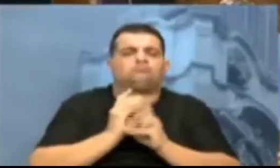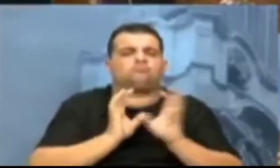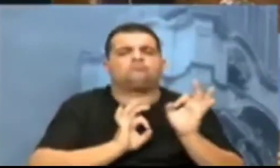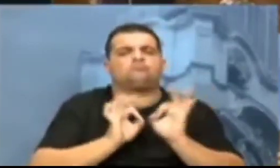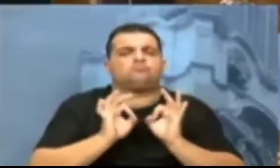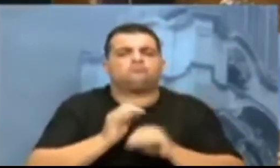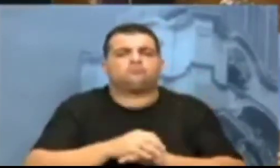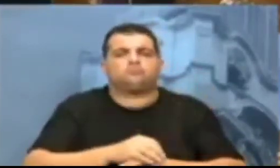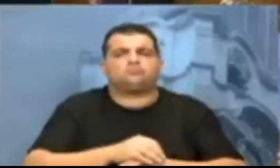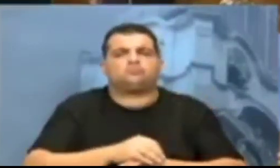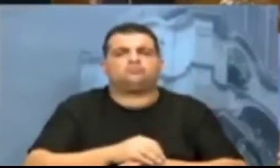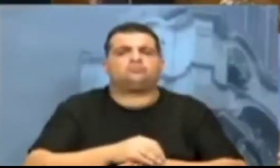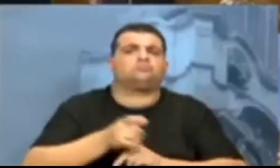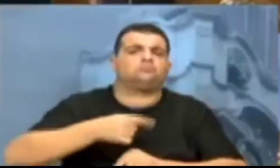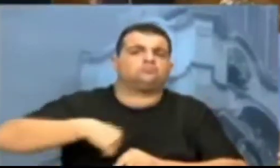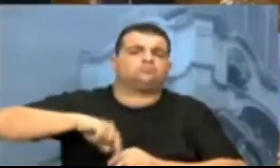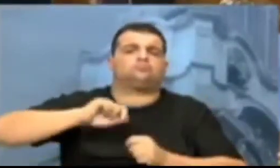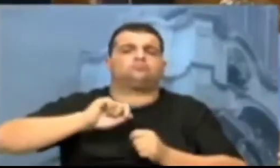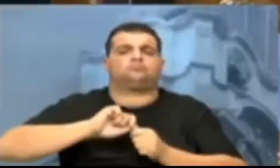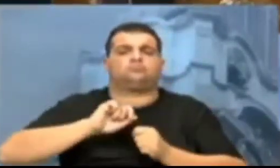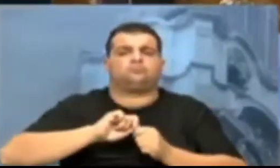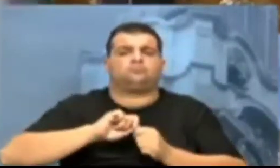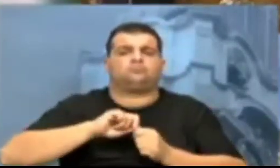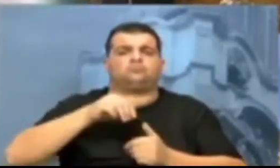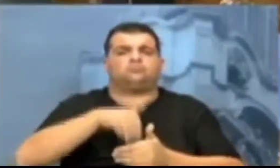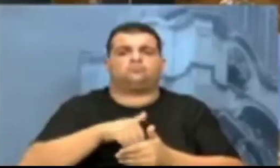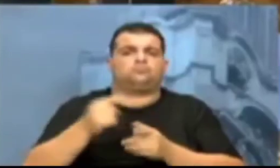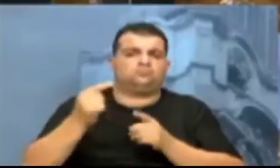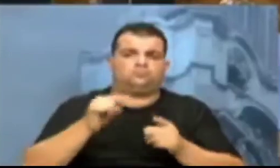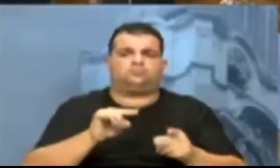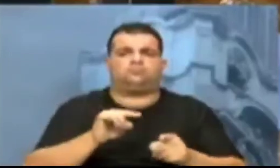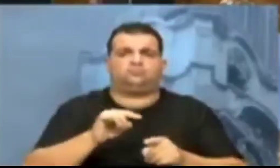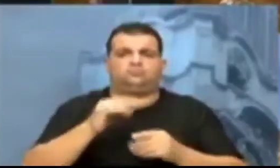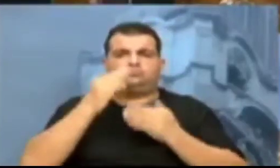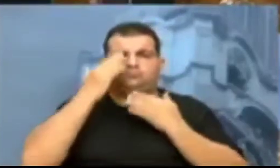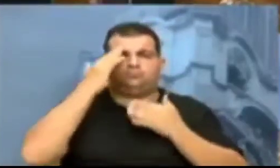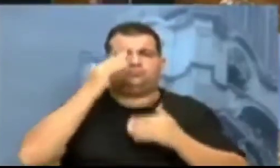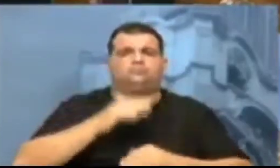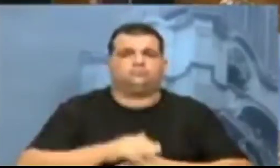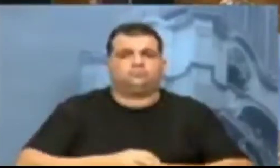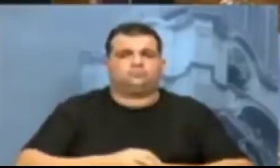projeto. E nós encaminhamos o voto contrário. Muito obrigado.